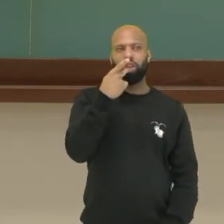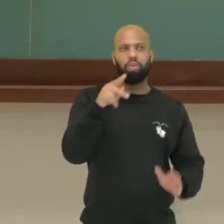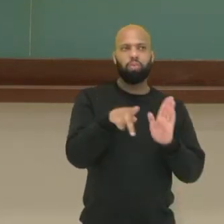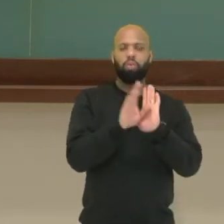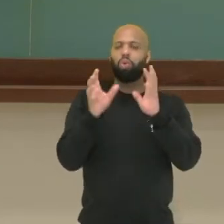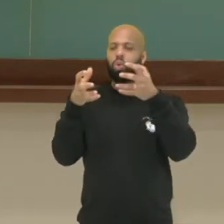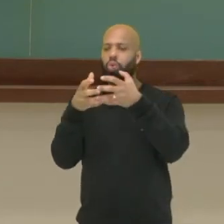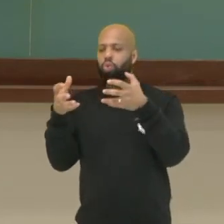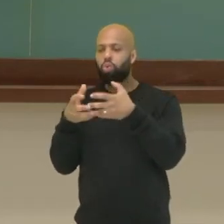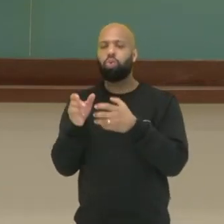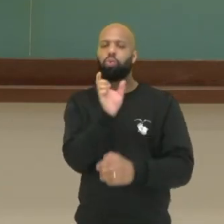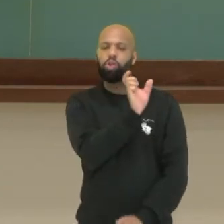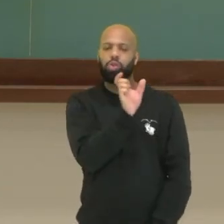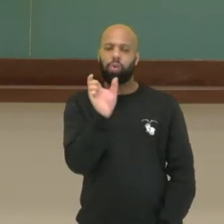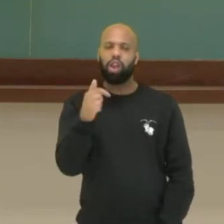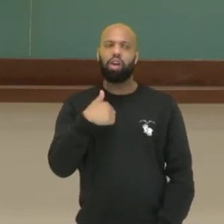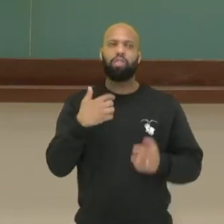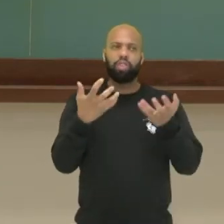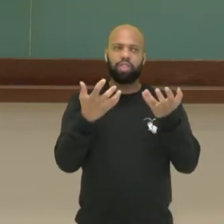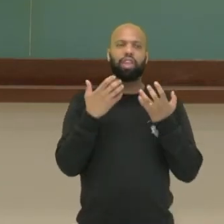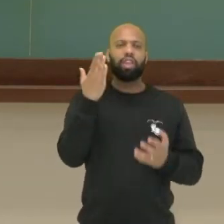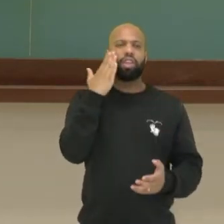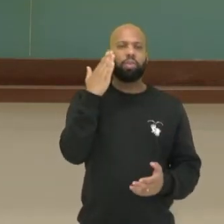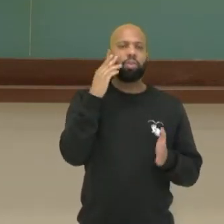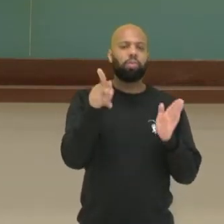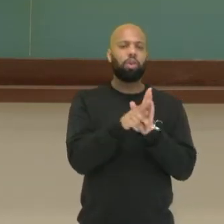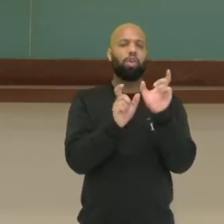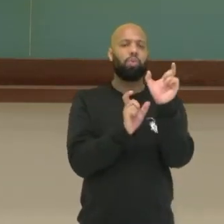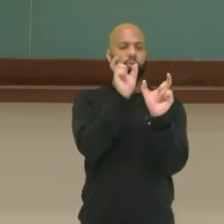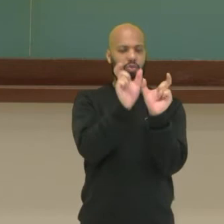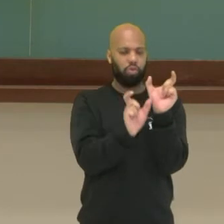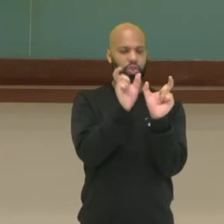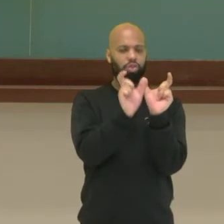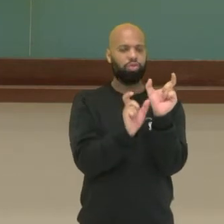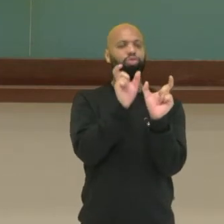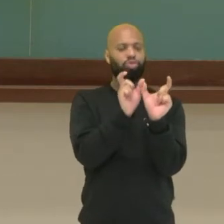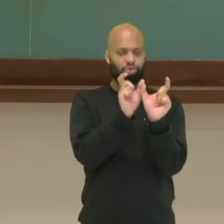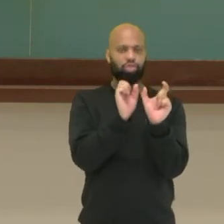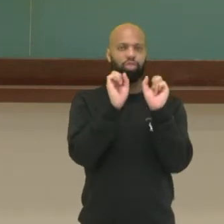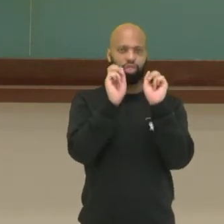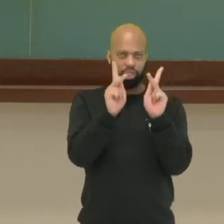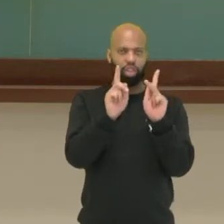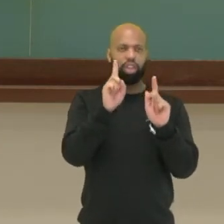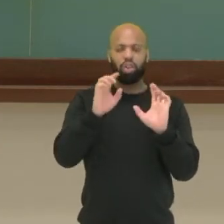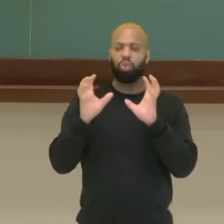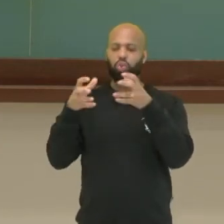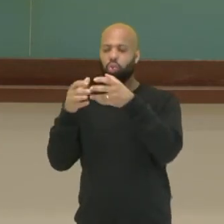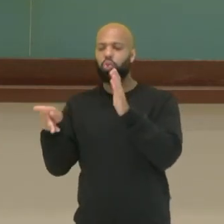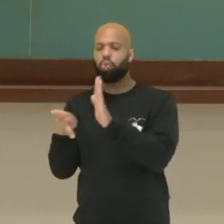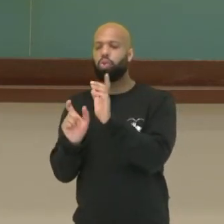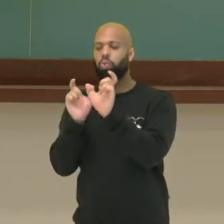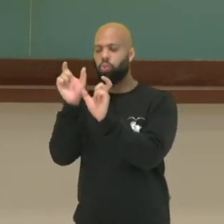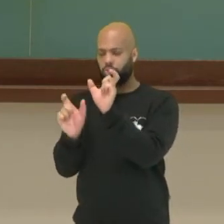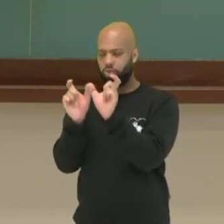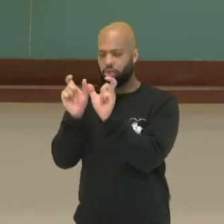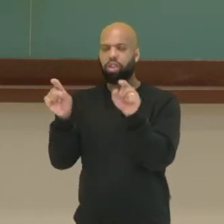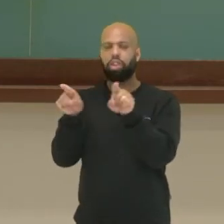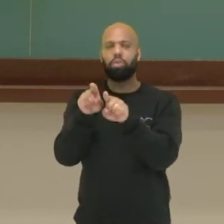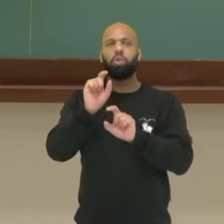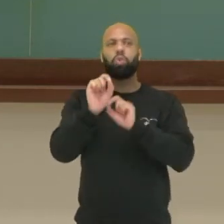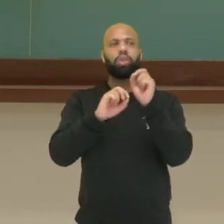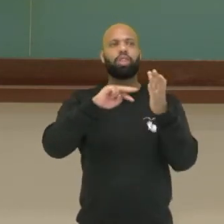classe gramatical, eu quero saber da morfologia. Classe gramatical, classe morfológica. O que